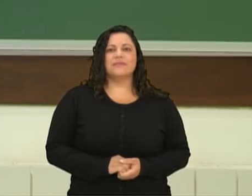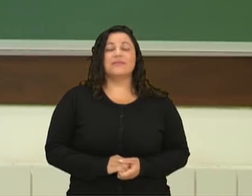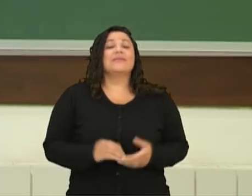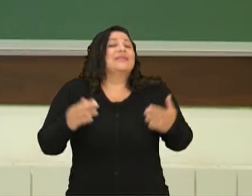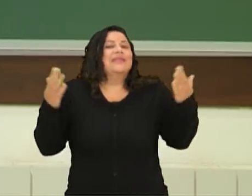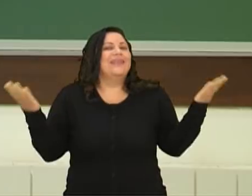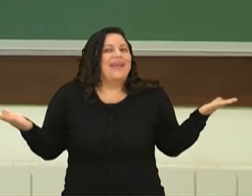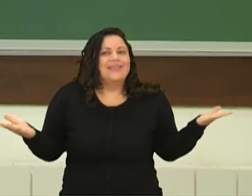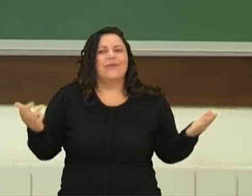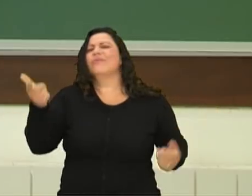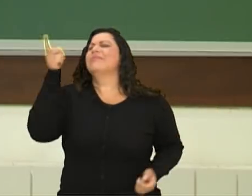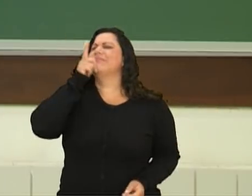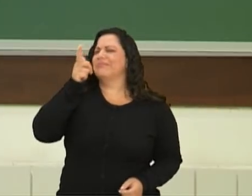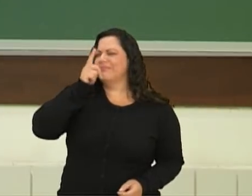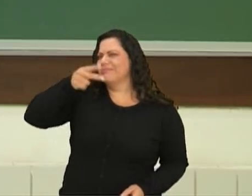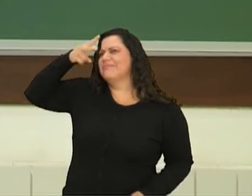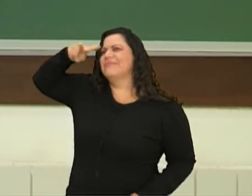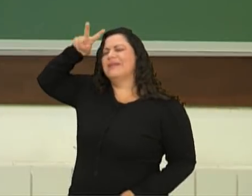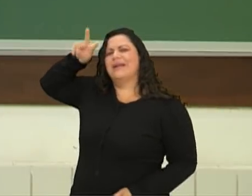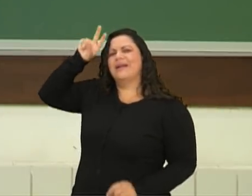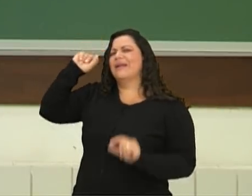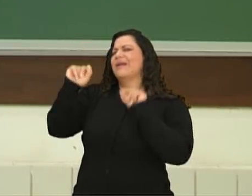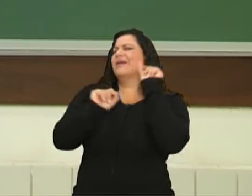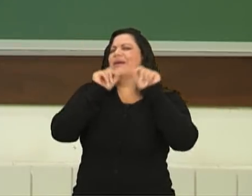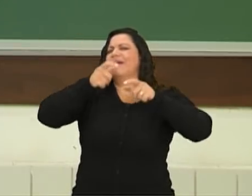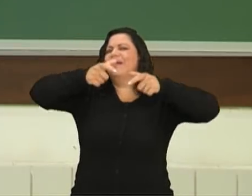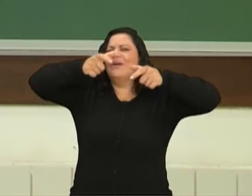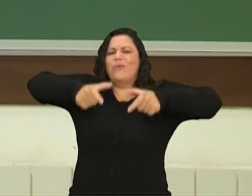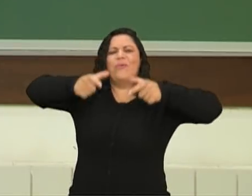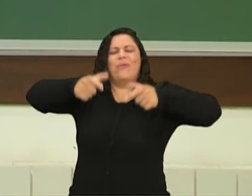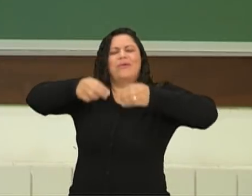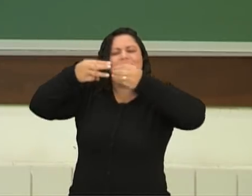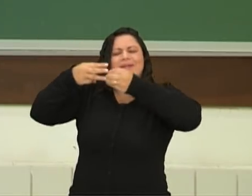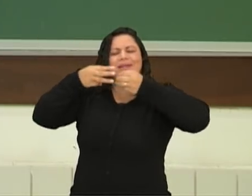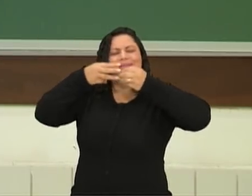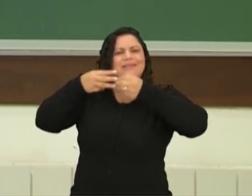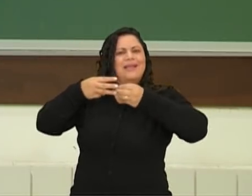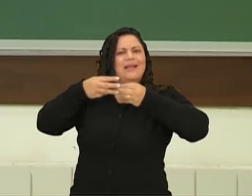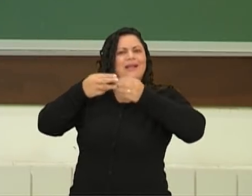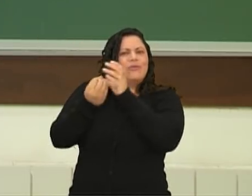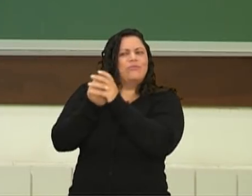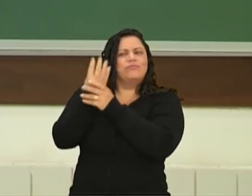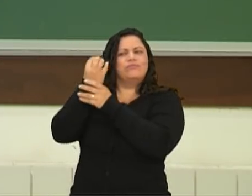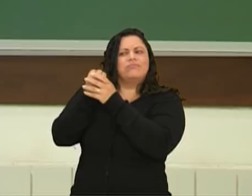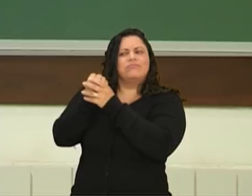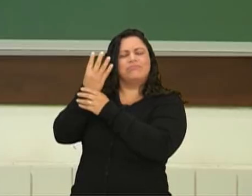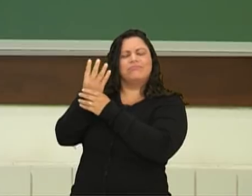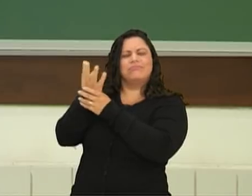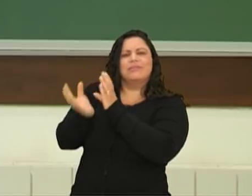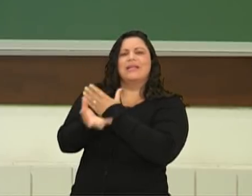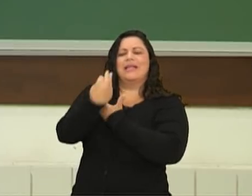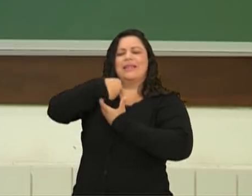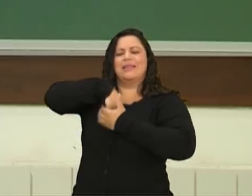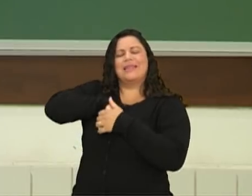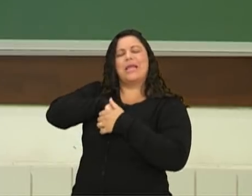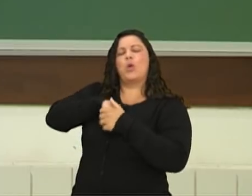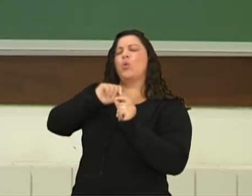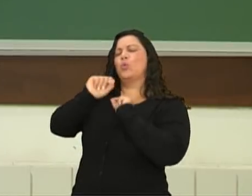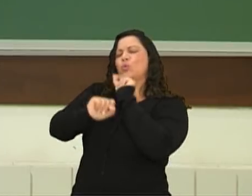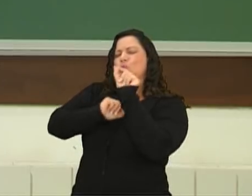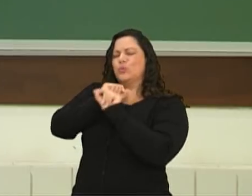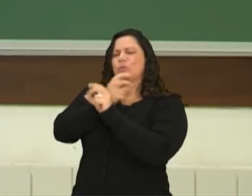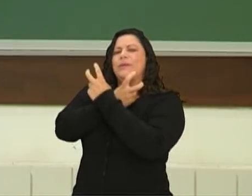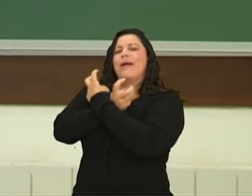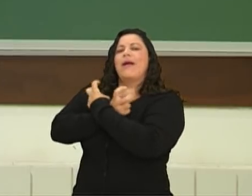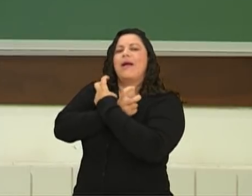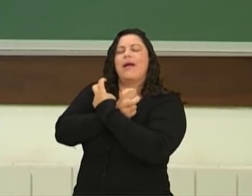E então, conseguiu lembrar onde essas células são produzidas? Na nossa medula óssea, né? Então, dentro de alguns